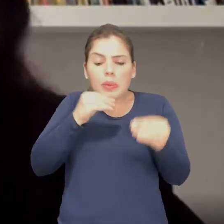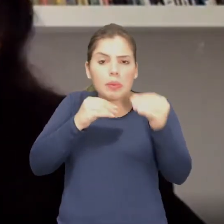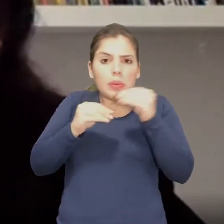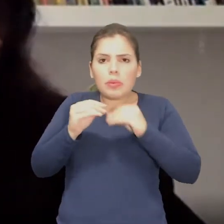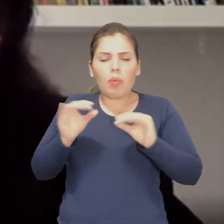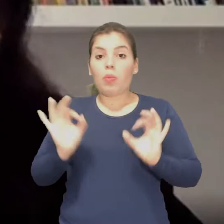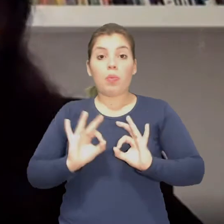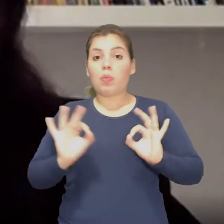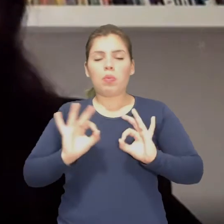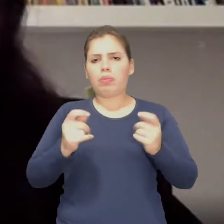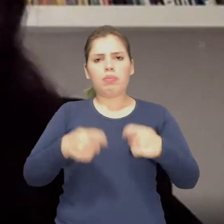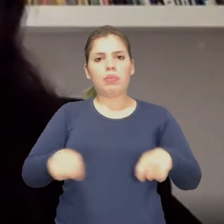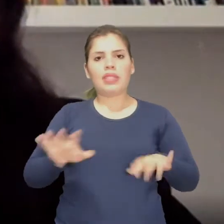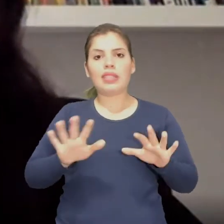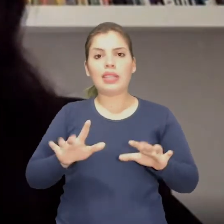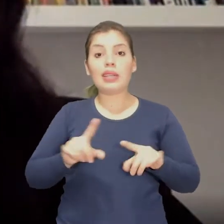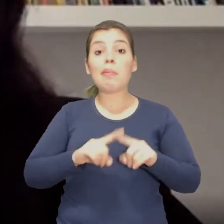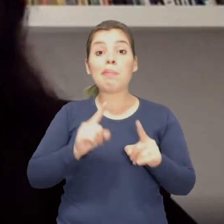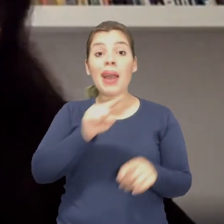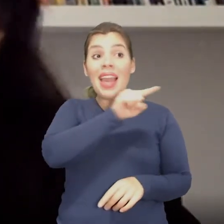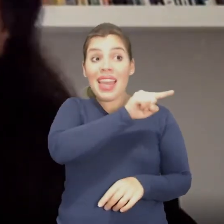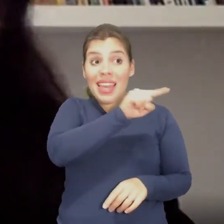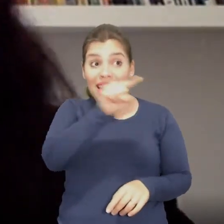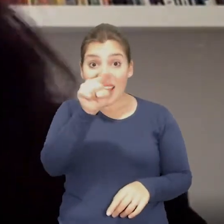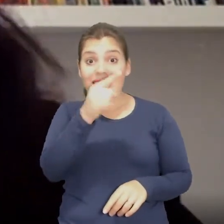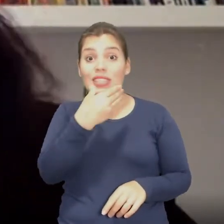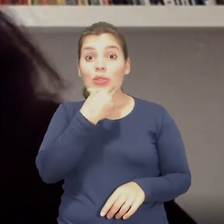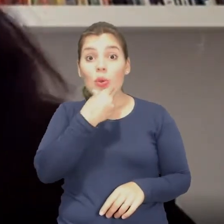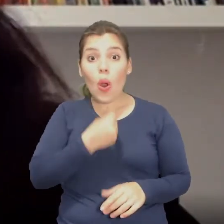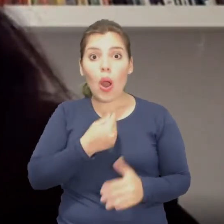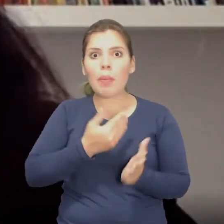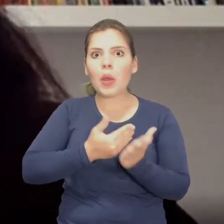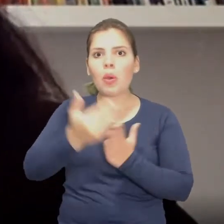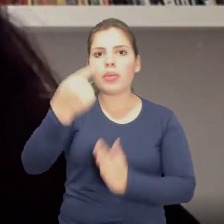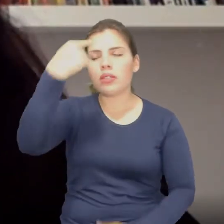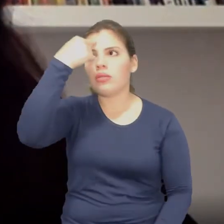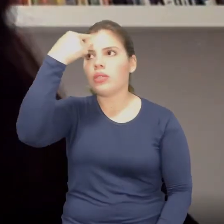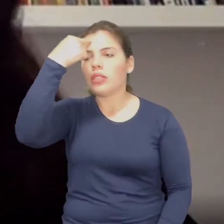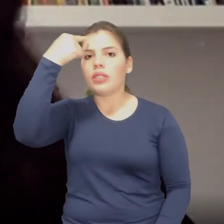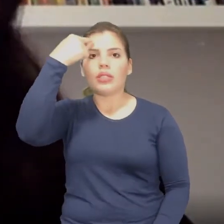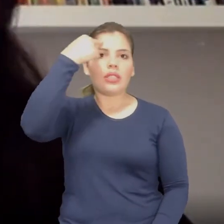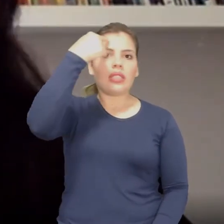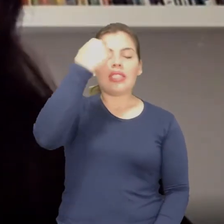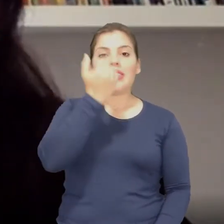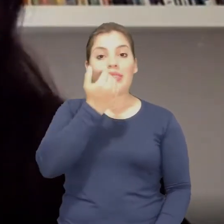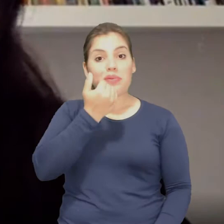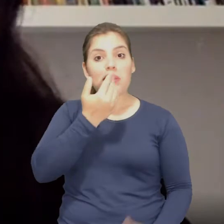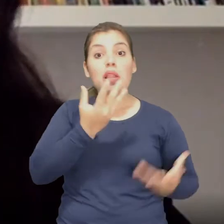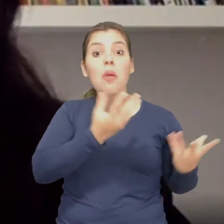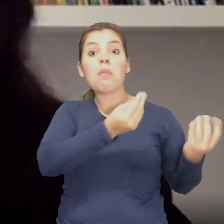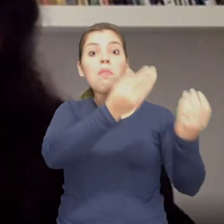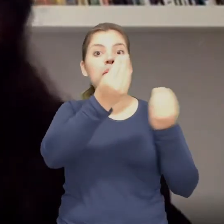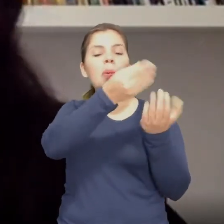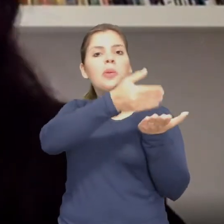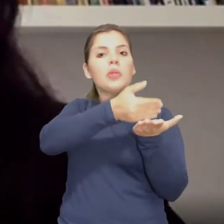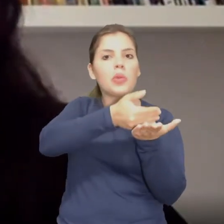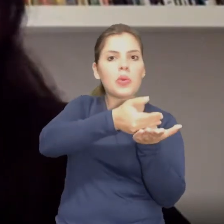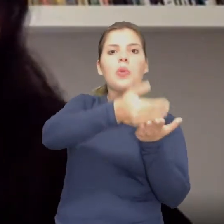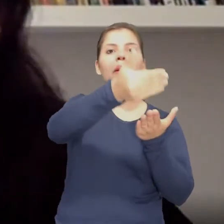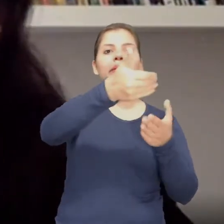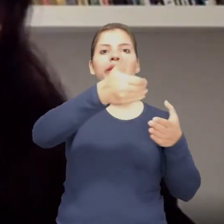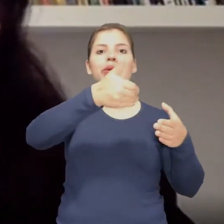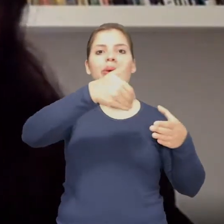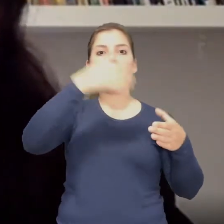esses homens passaram a pensar muito sobre a alimentação. Inclusive, assim, muitos passaram a cozinhar,